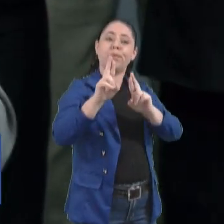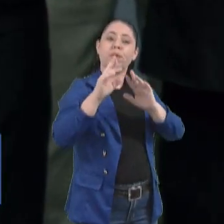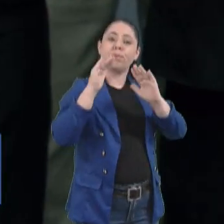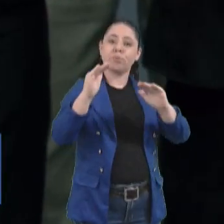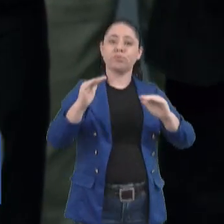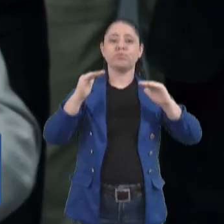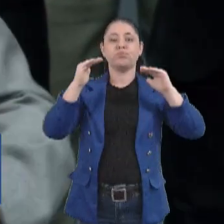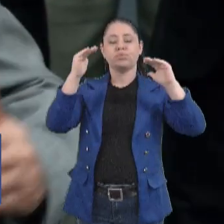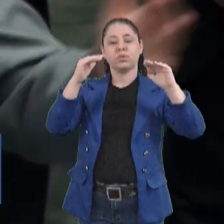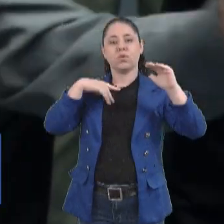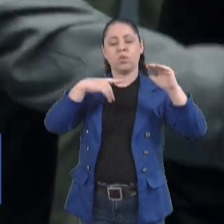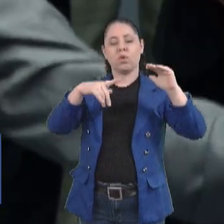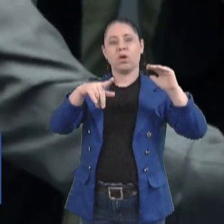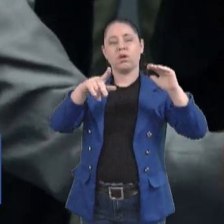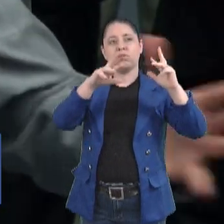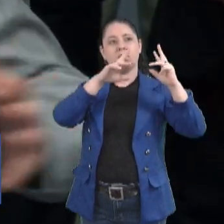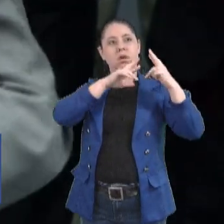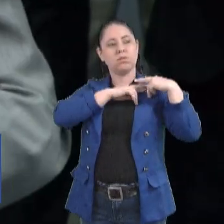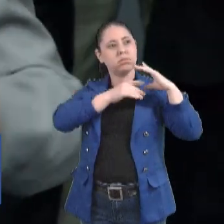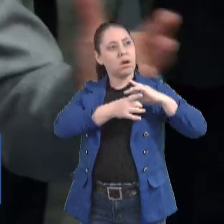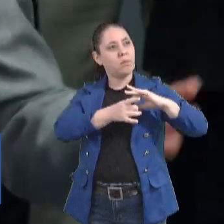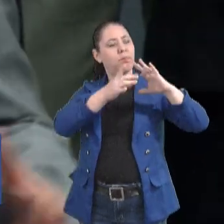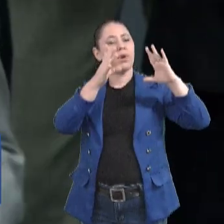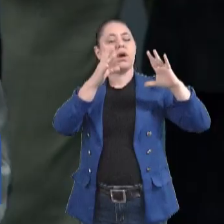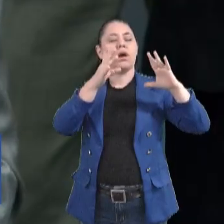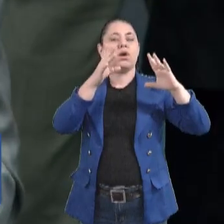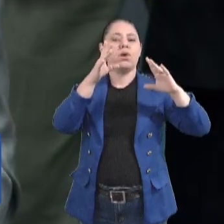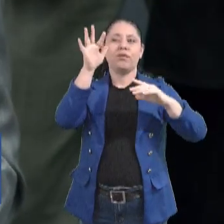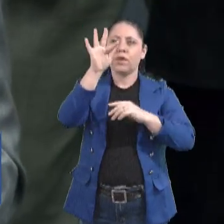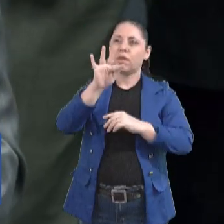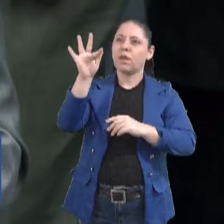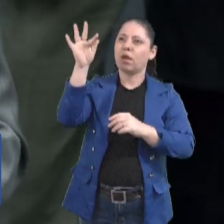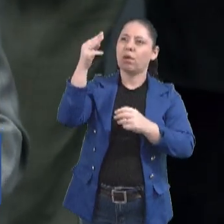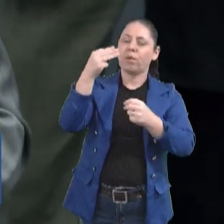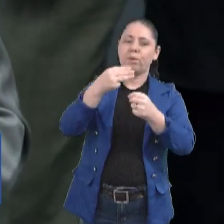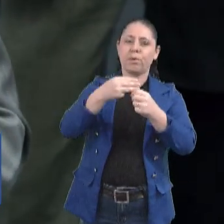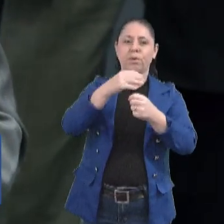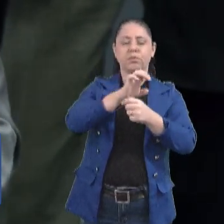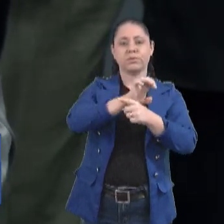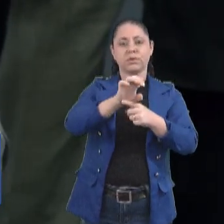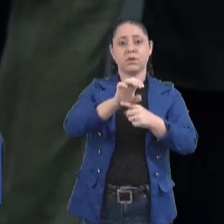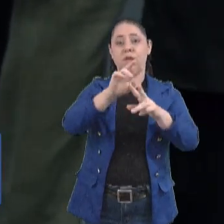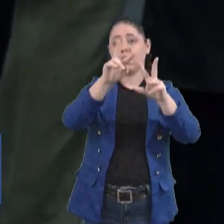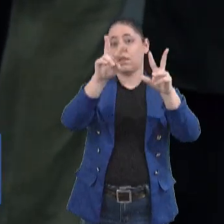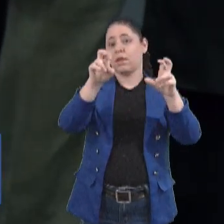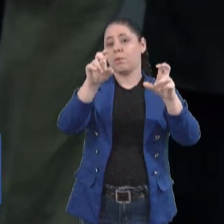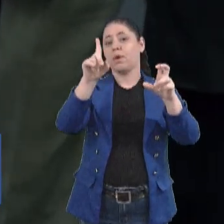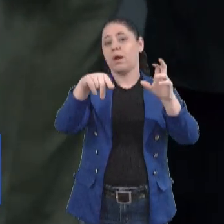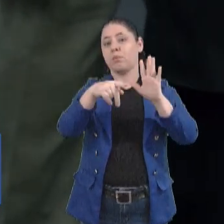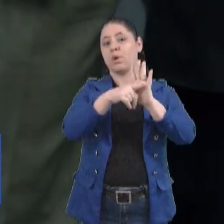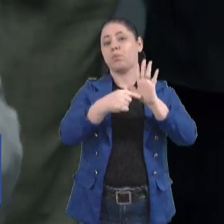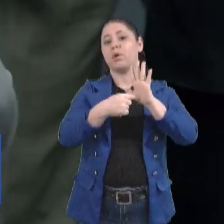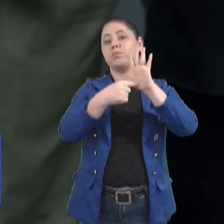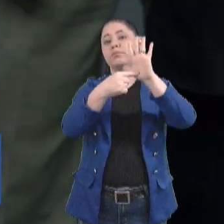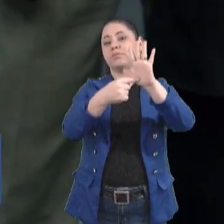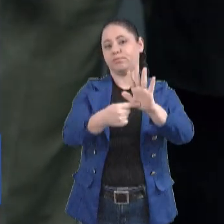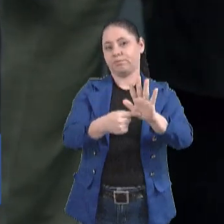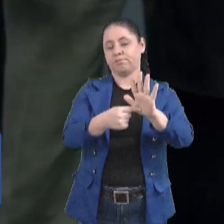competência legislativa da União, dos estados, dos municípios, nas matérias que são